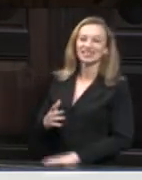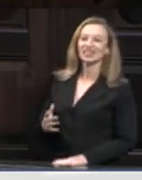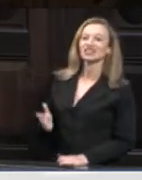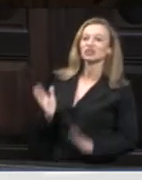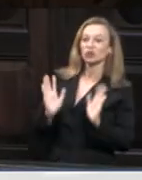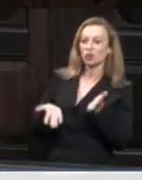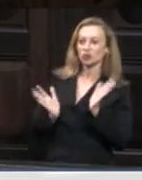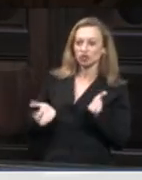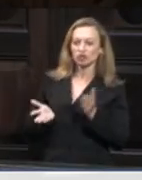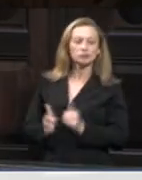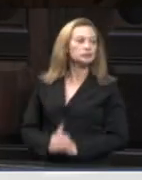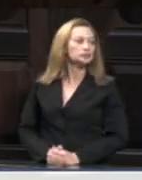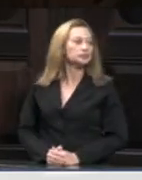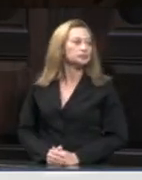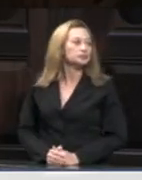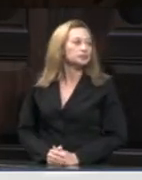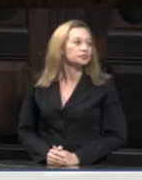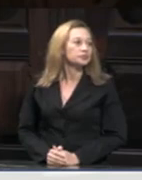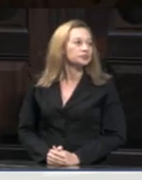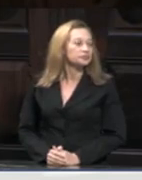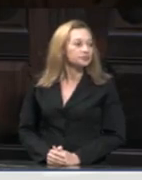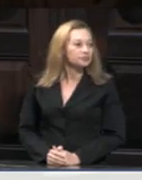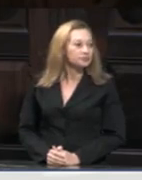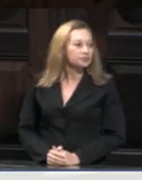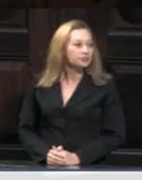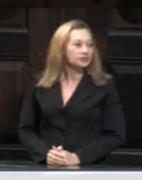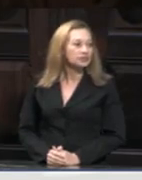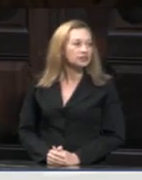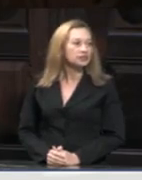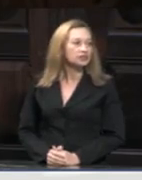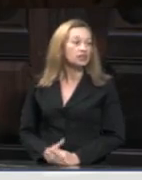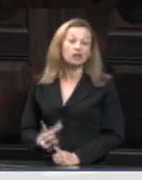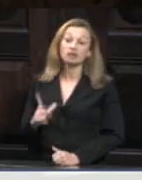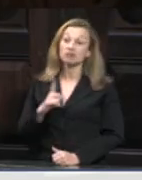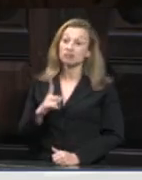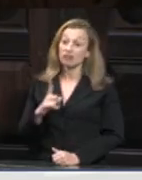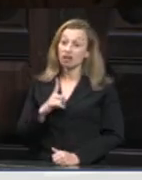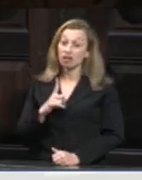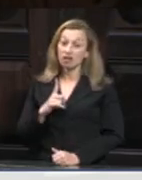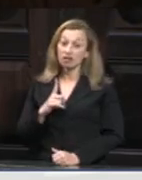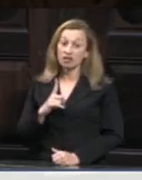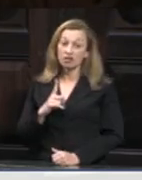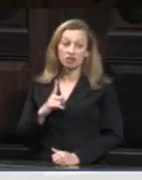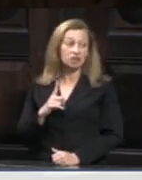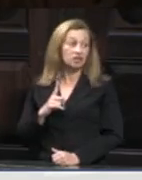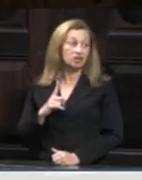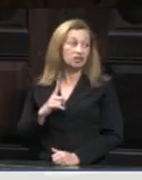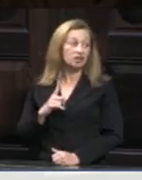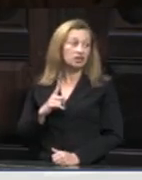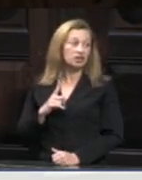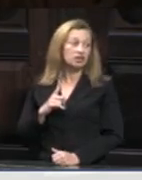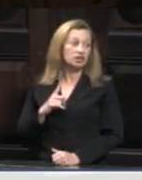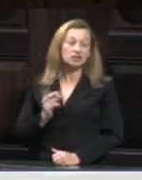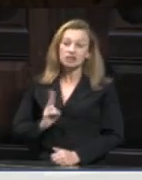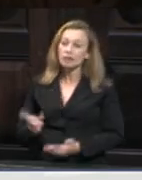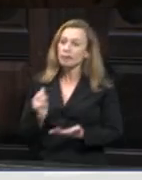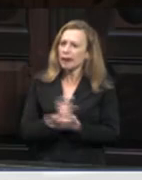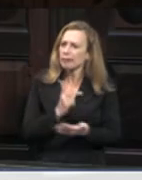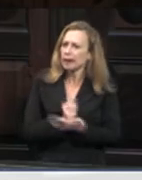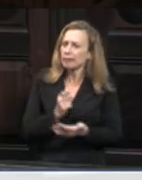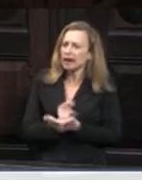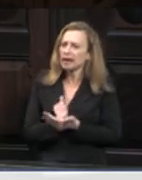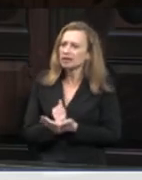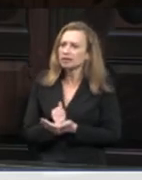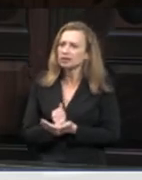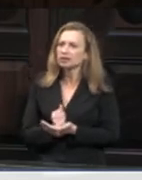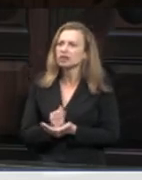hoje, Salema, tem o maior gasto com funcionalismo, mas tudo para garantir o voto de cabresto.